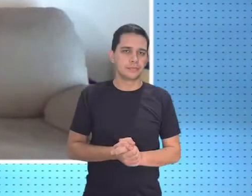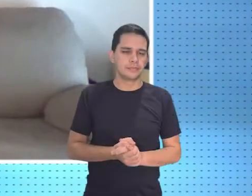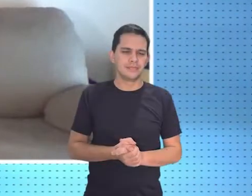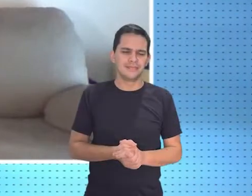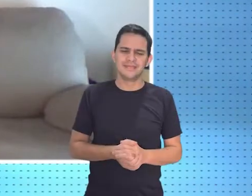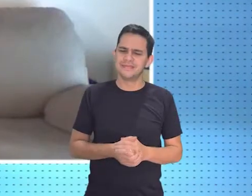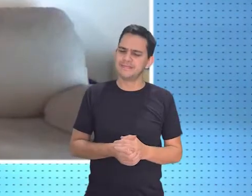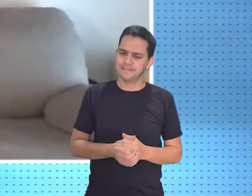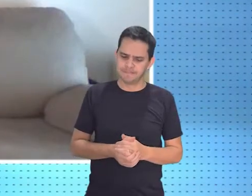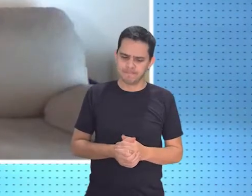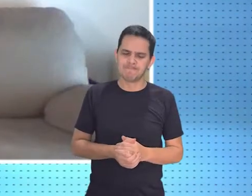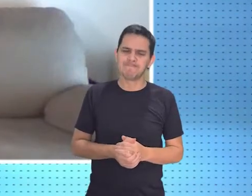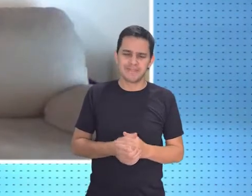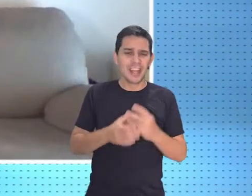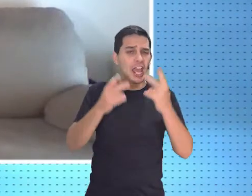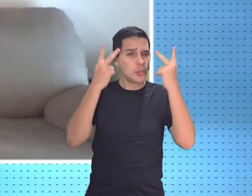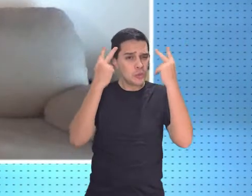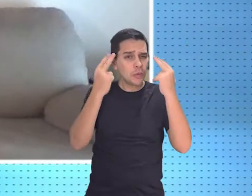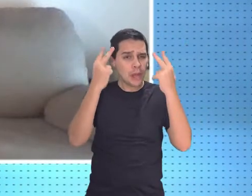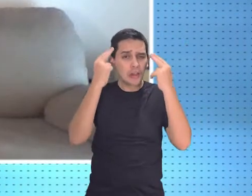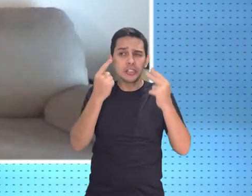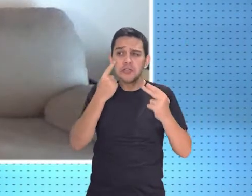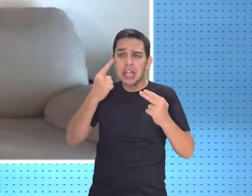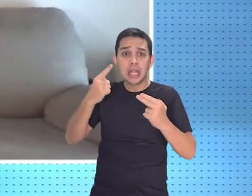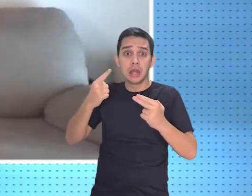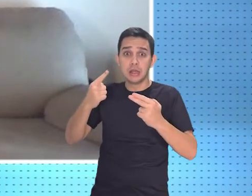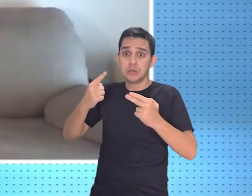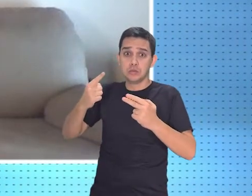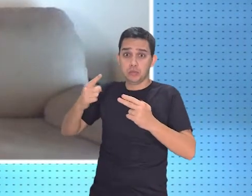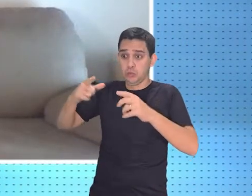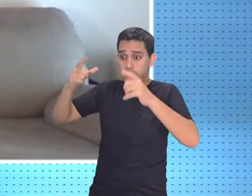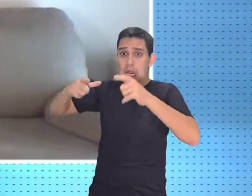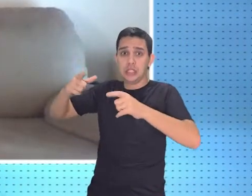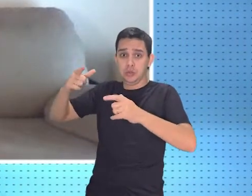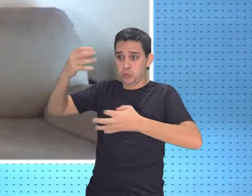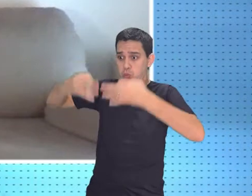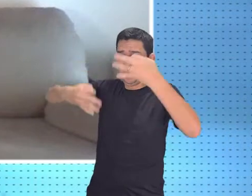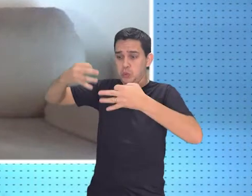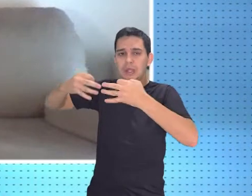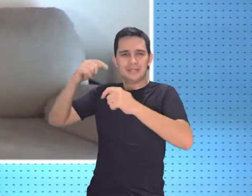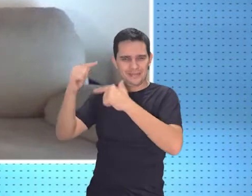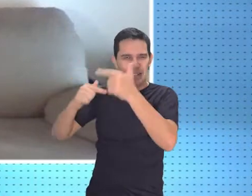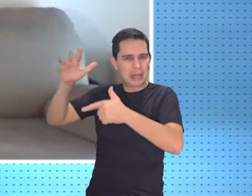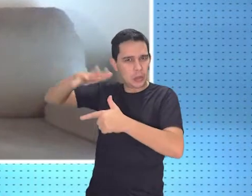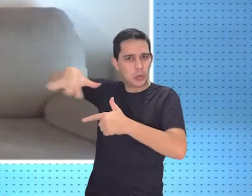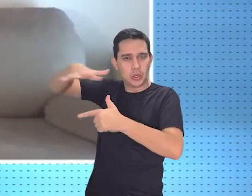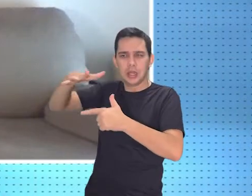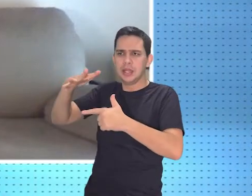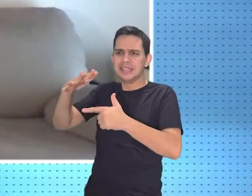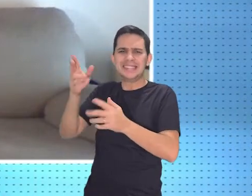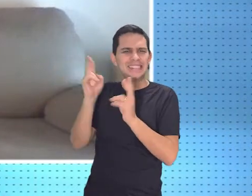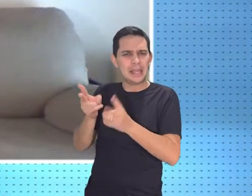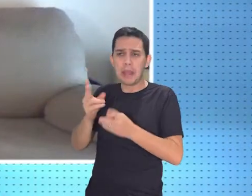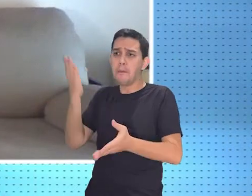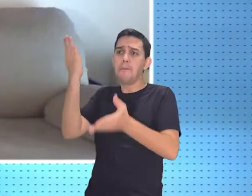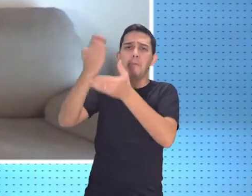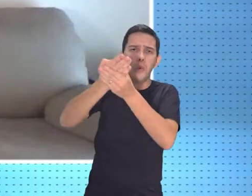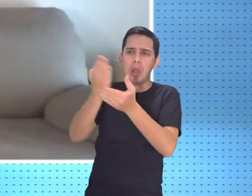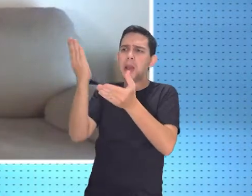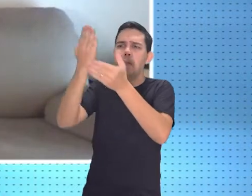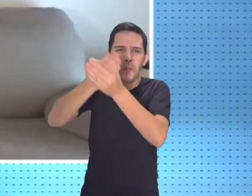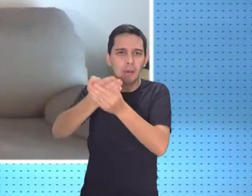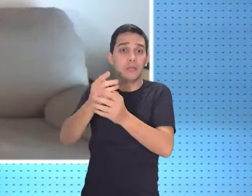Comum vermos na Justiça do Trabalho ações com pedidos de indenização por dano moral praticado por empregadores.